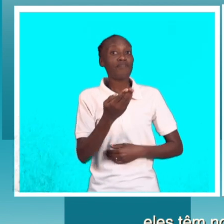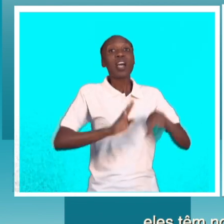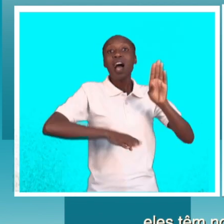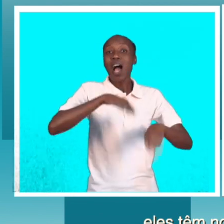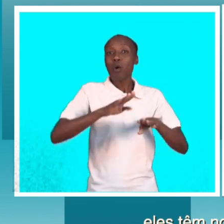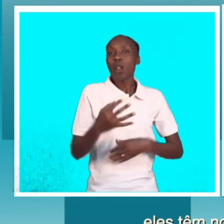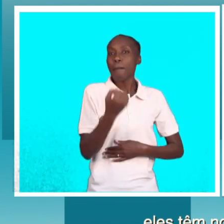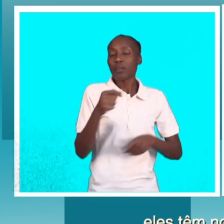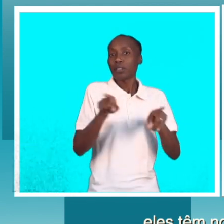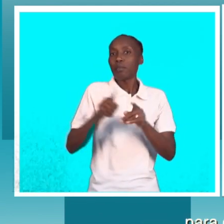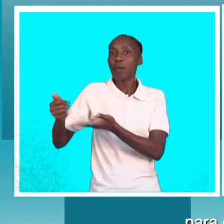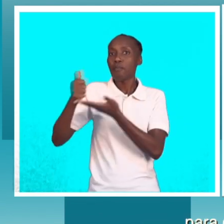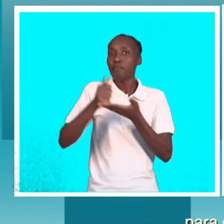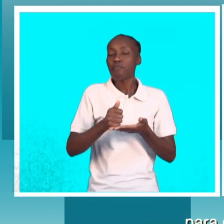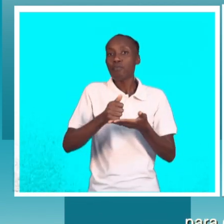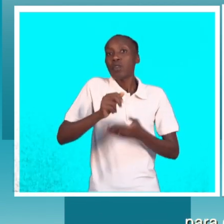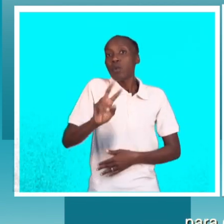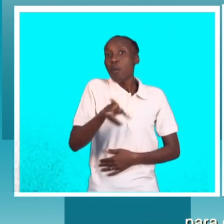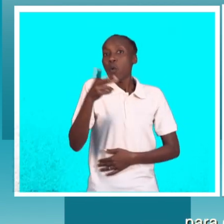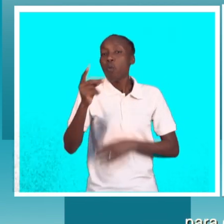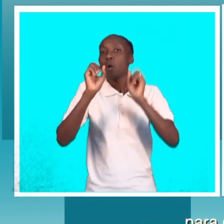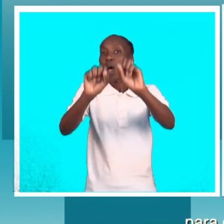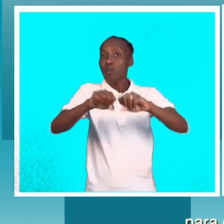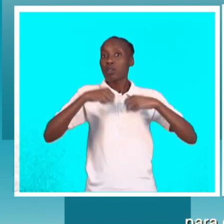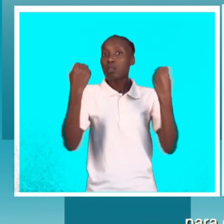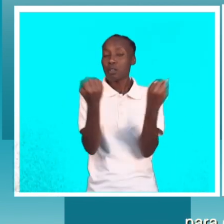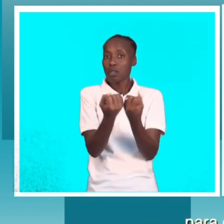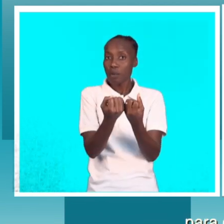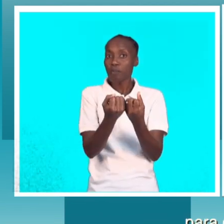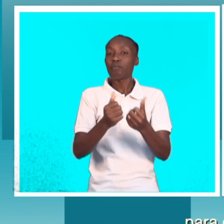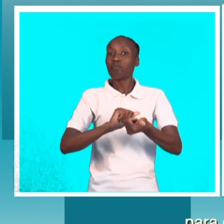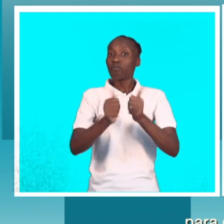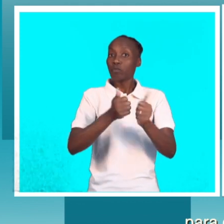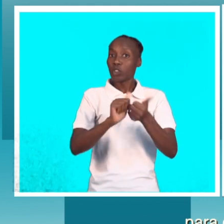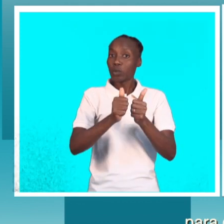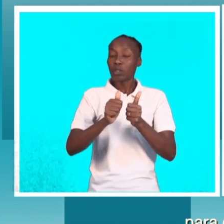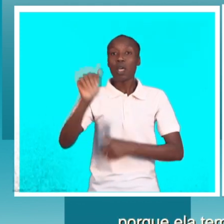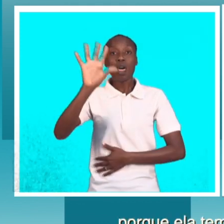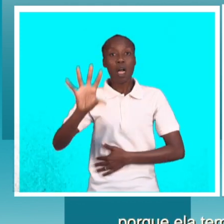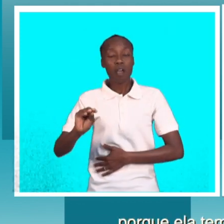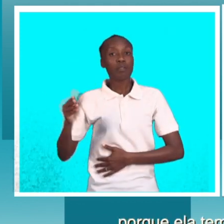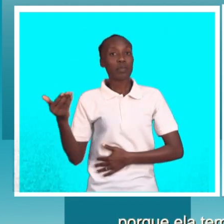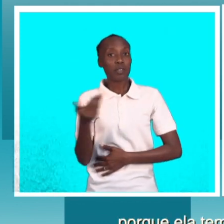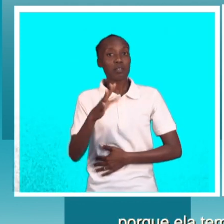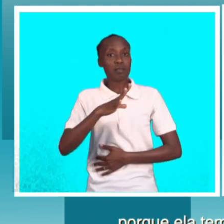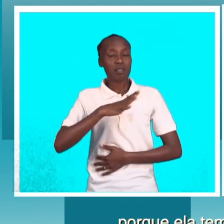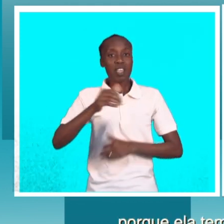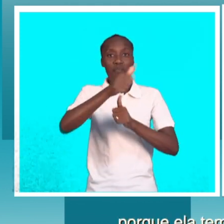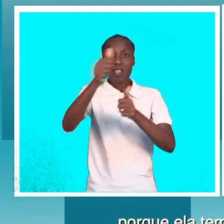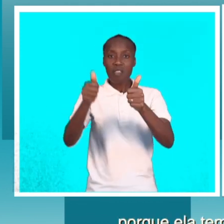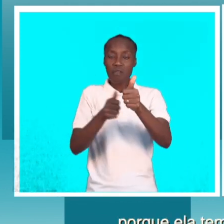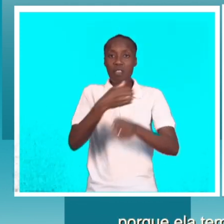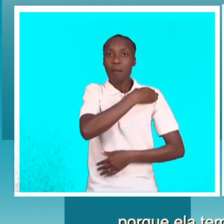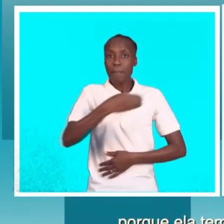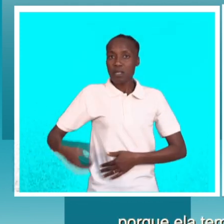Angola poder nos puxar também para os corredores da Associação de Imprensa Desportiva Africana, porque ela tem a vice